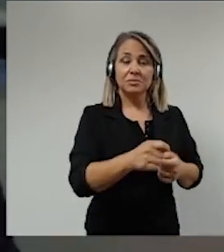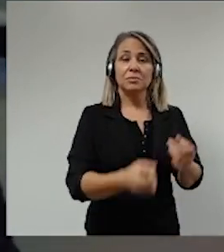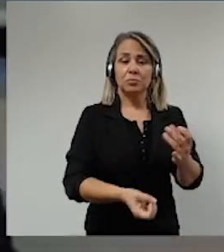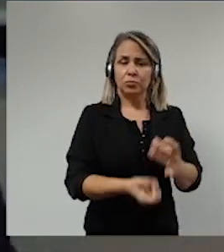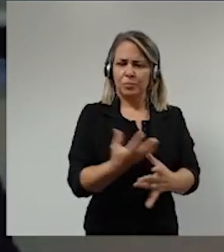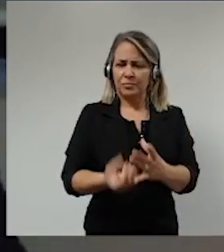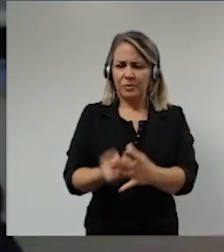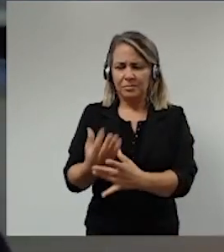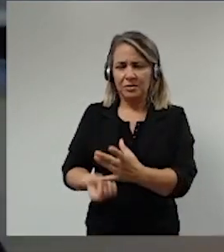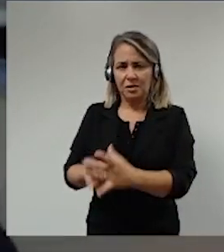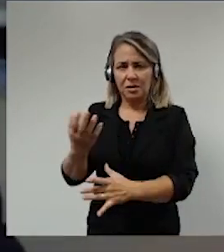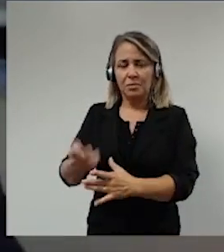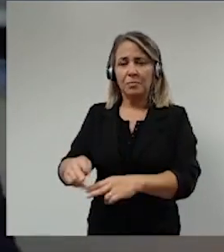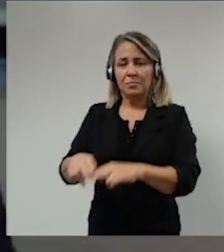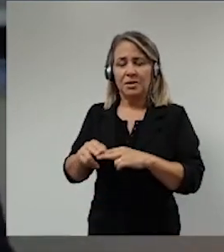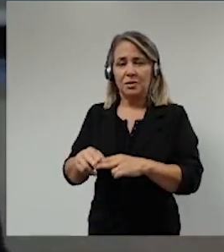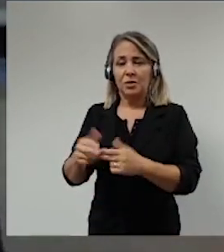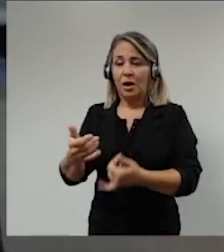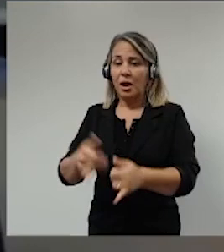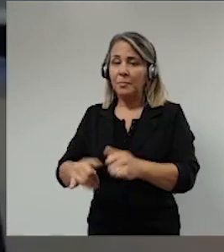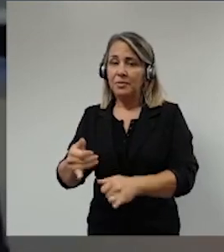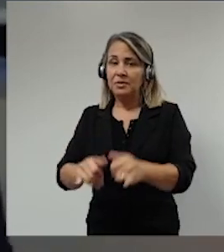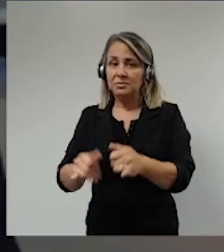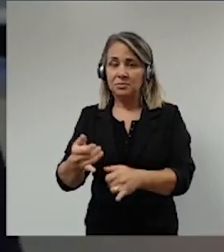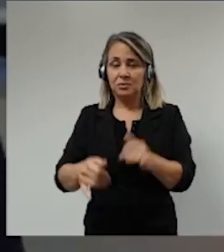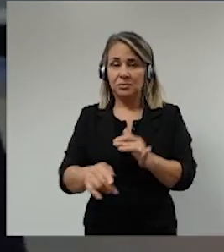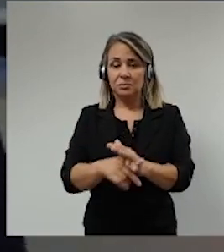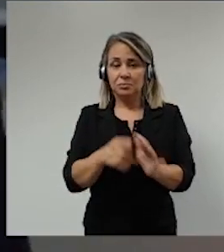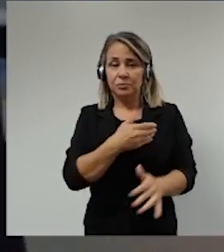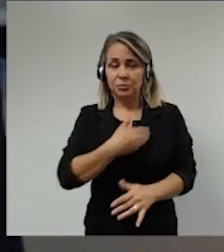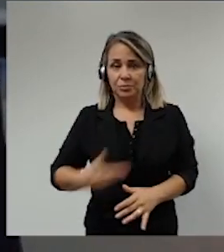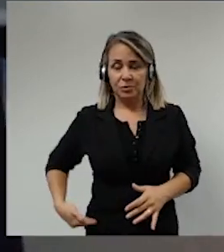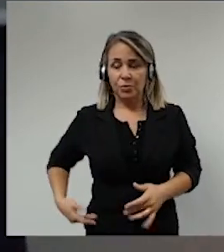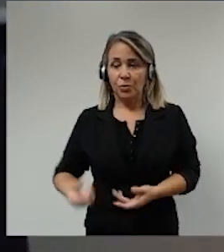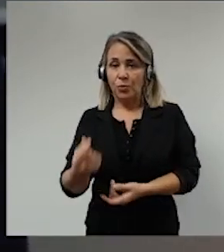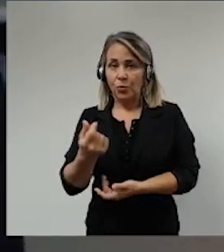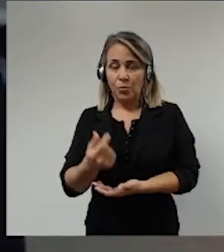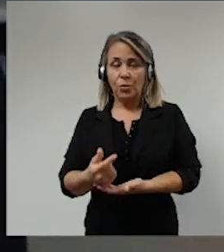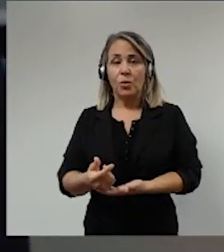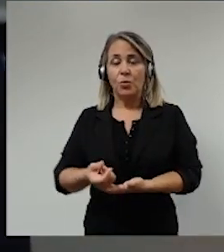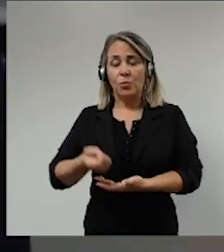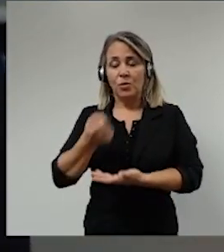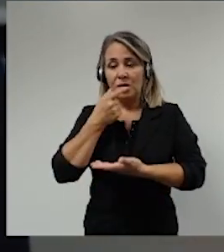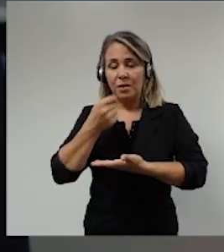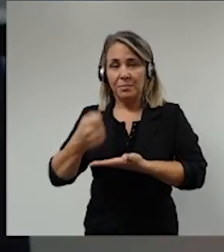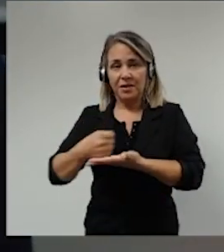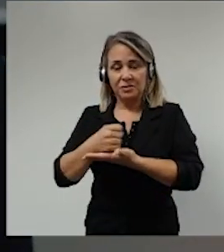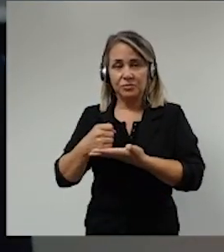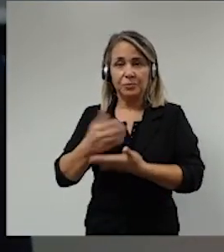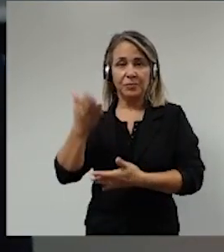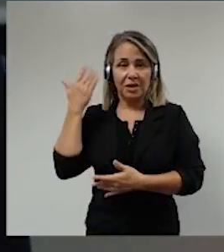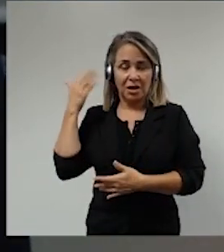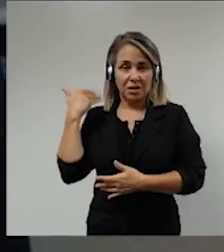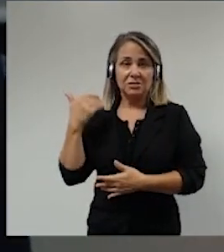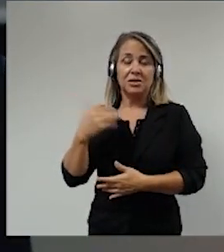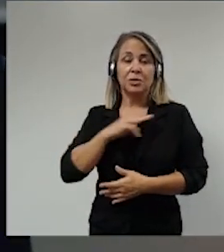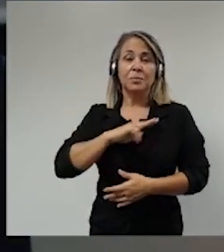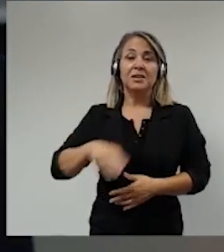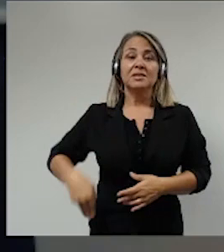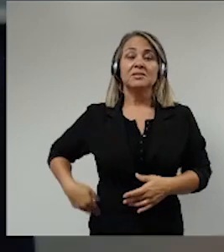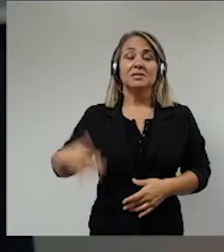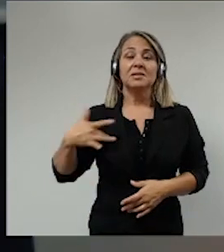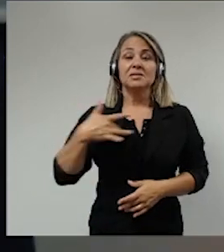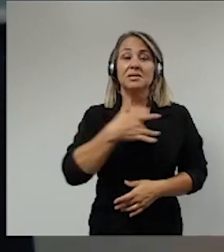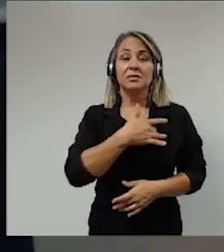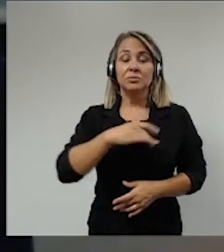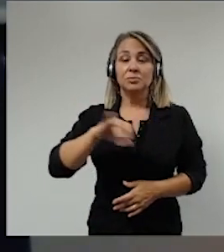ele próprio, através de laboratórios públicos, aquele medicamento. Em 2001, quando era ministro da Saúde José Serra, houve a